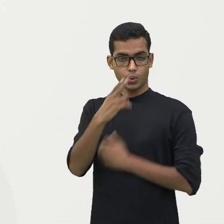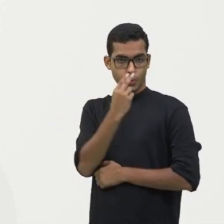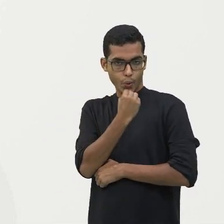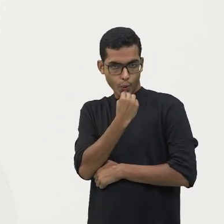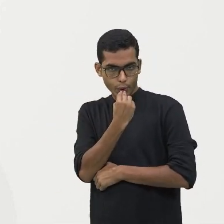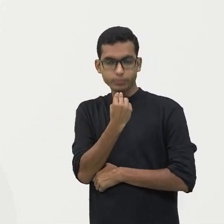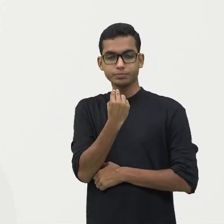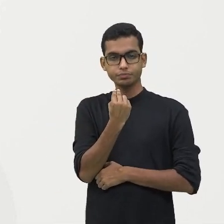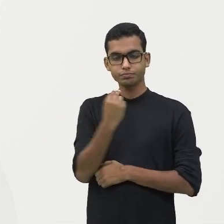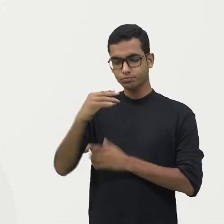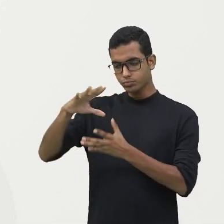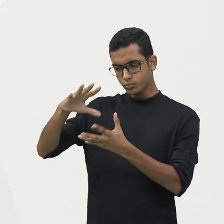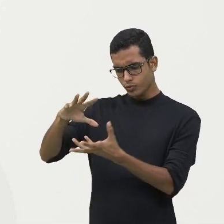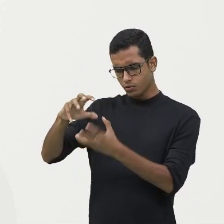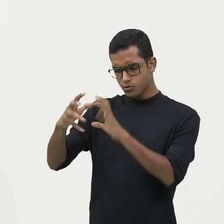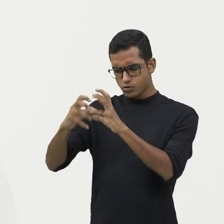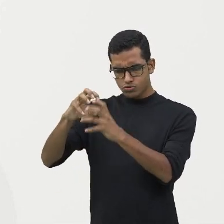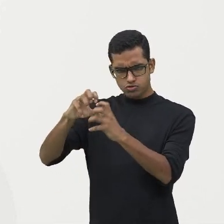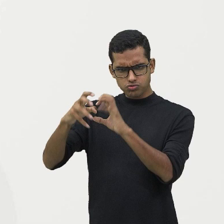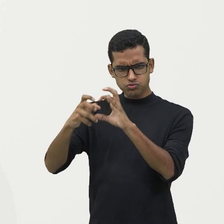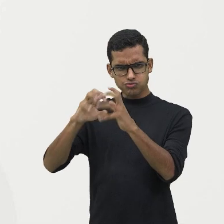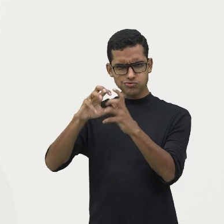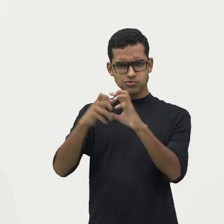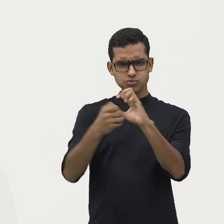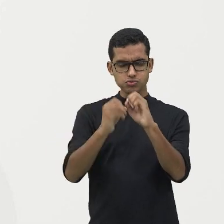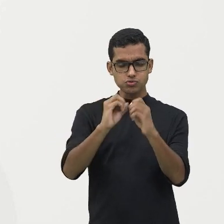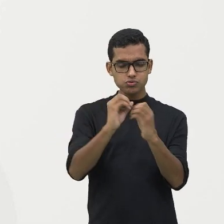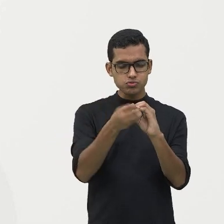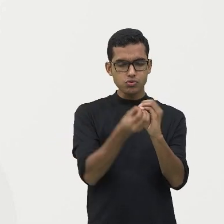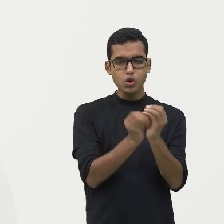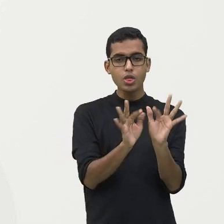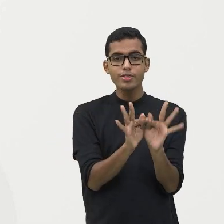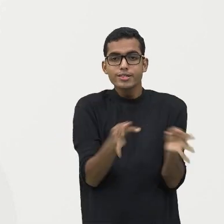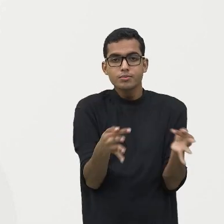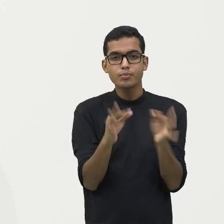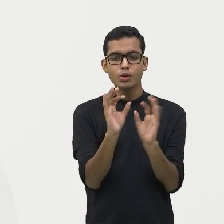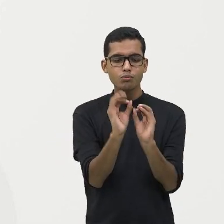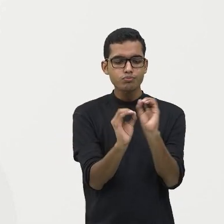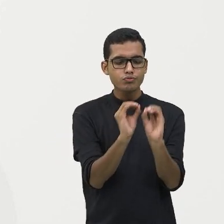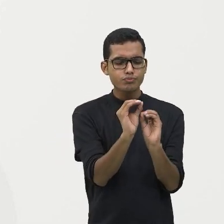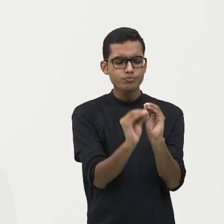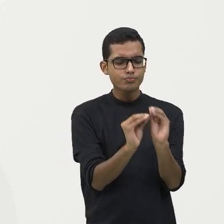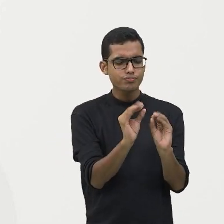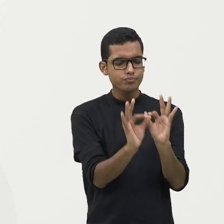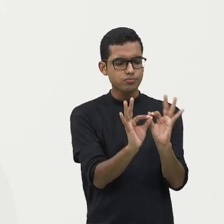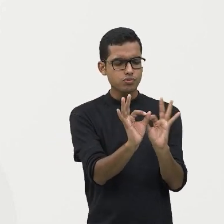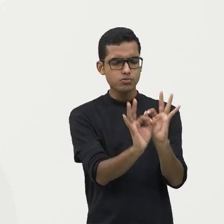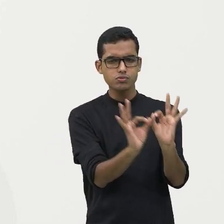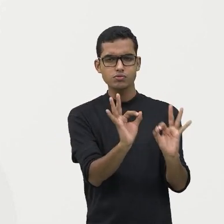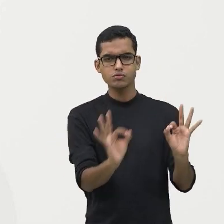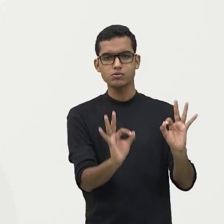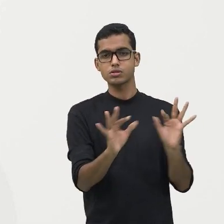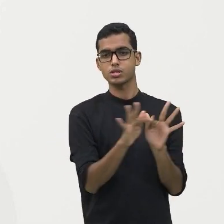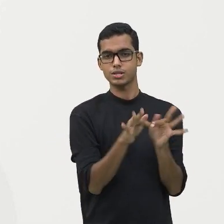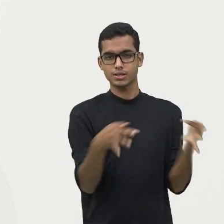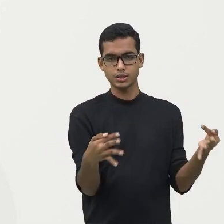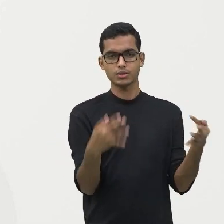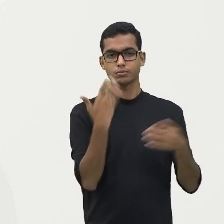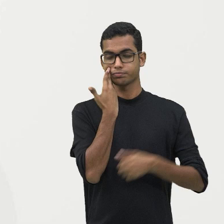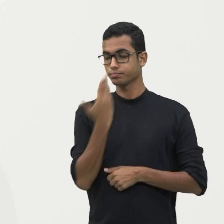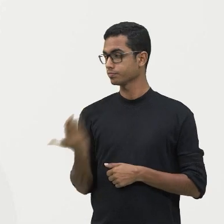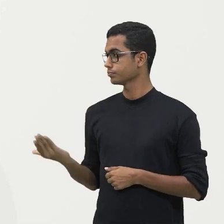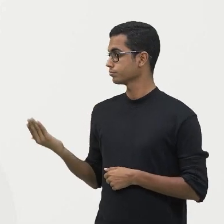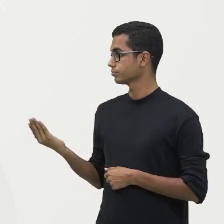deixa em forma de nutrientes, deixa em moléculas mais simples, muito menores, né? Muito menores. Vou desenhar um peixe aqui,